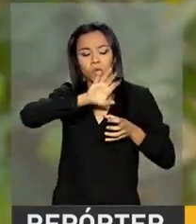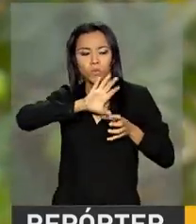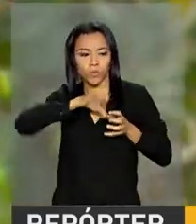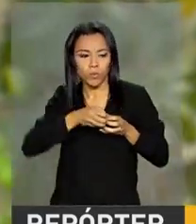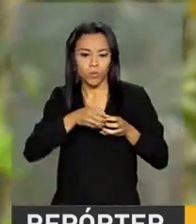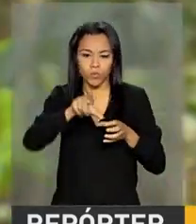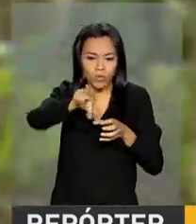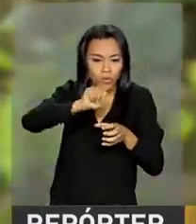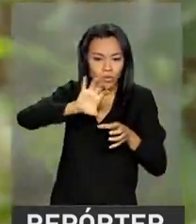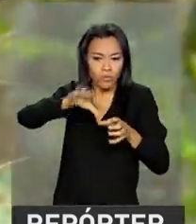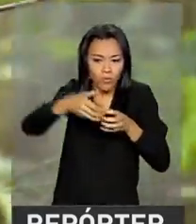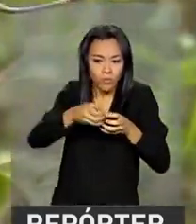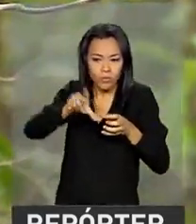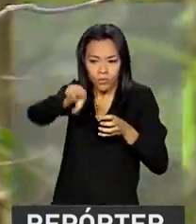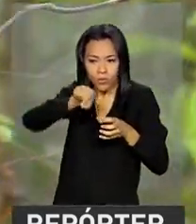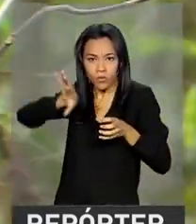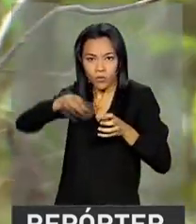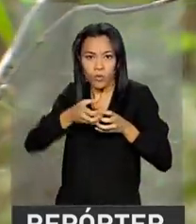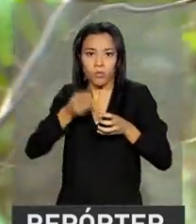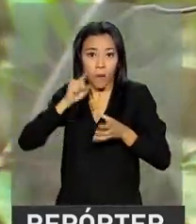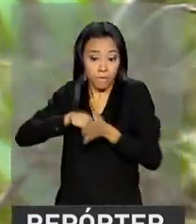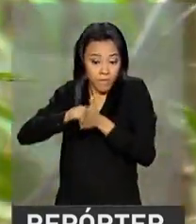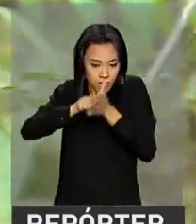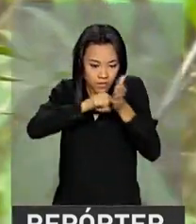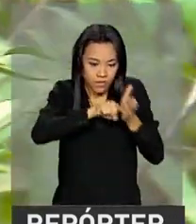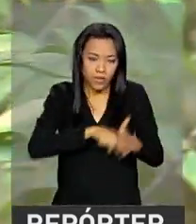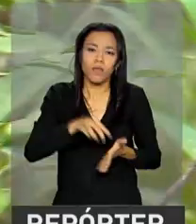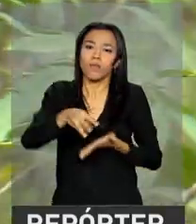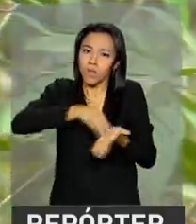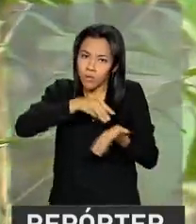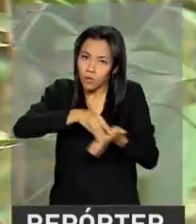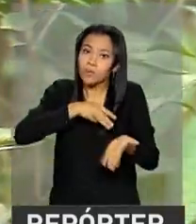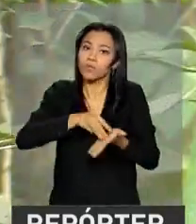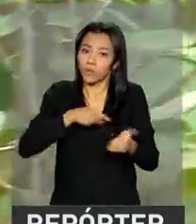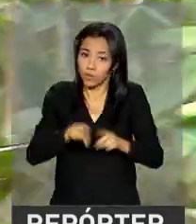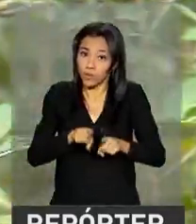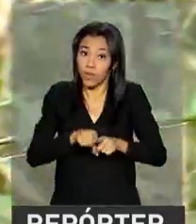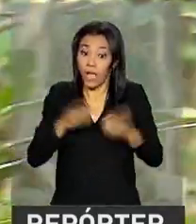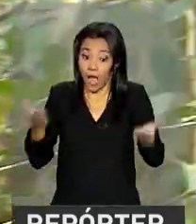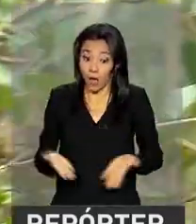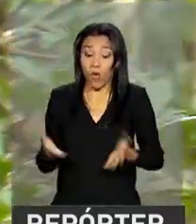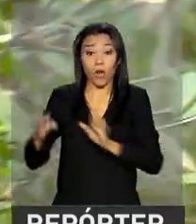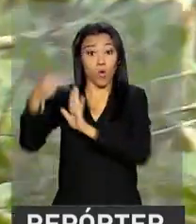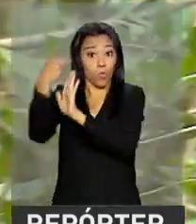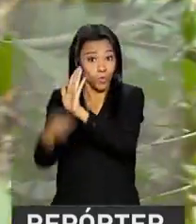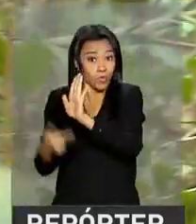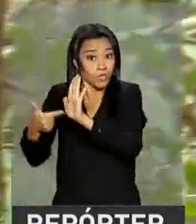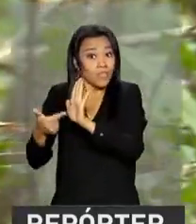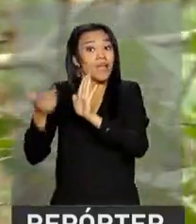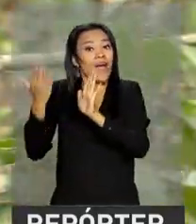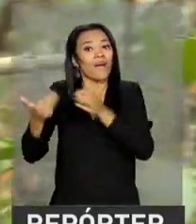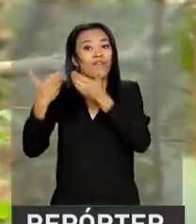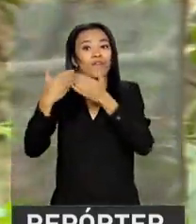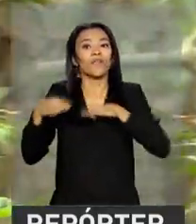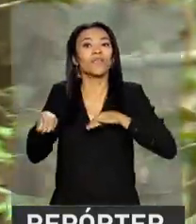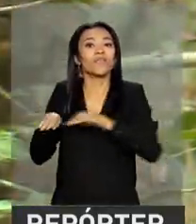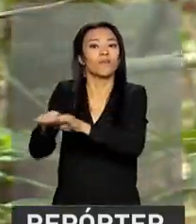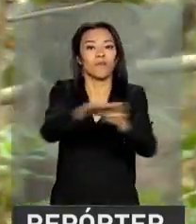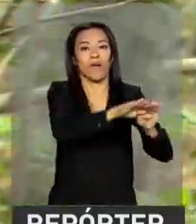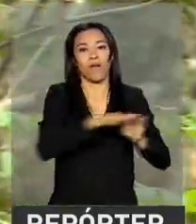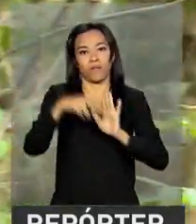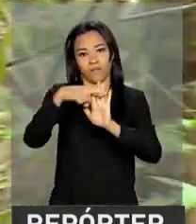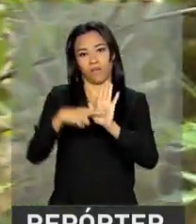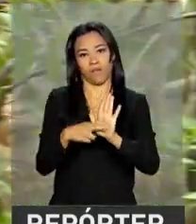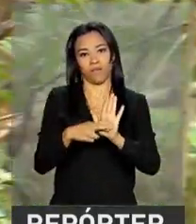espécies a serem pesquisados ea metodologia de estudo agora com o programa os métodos foram padronizados e